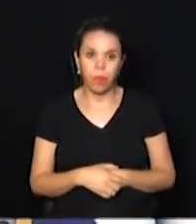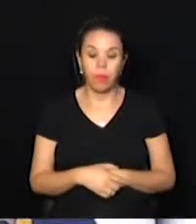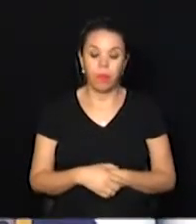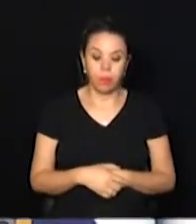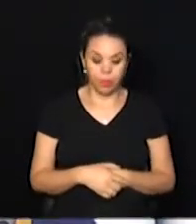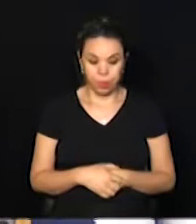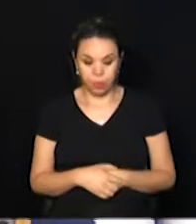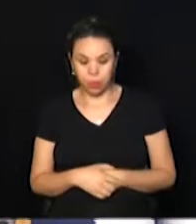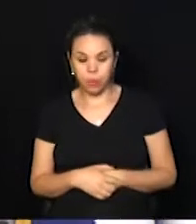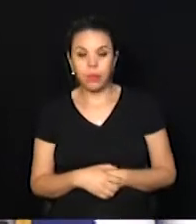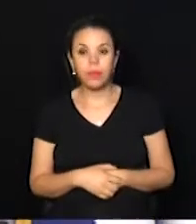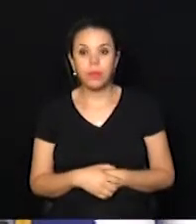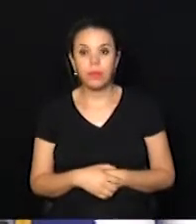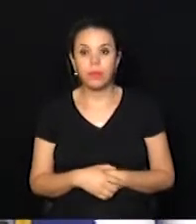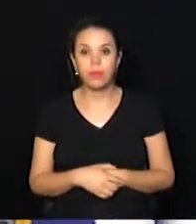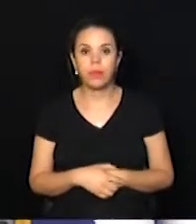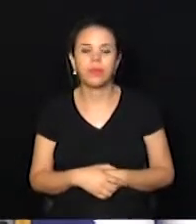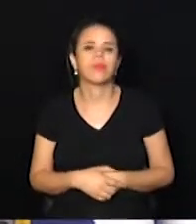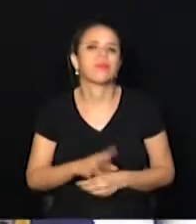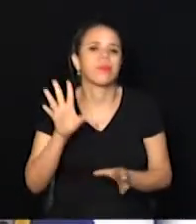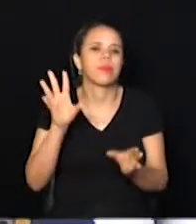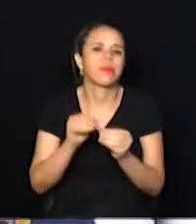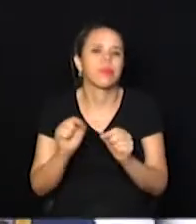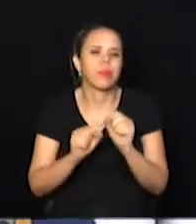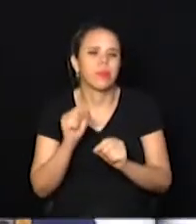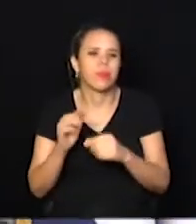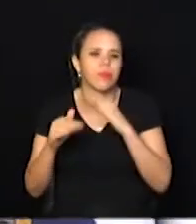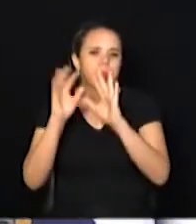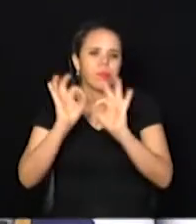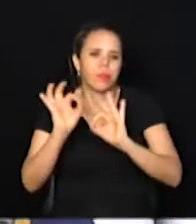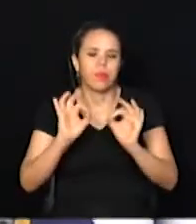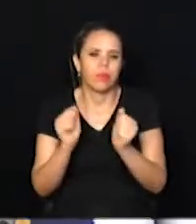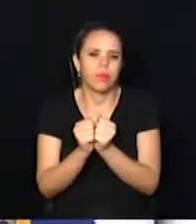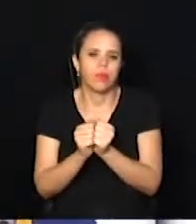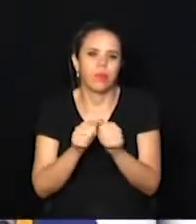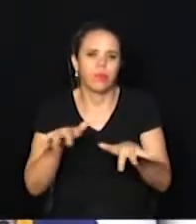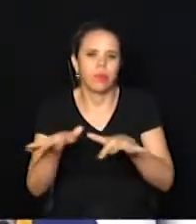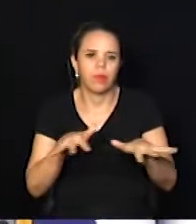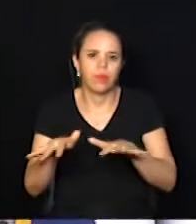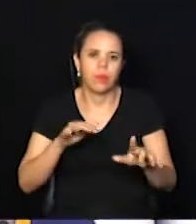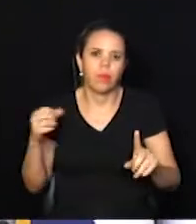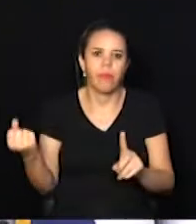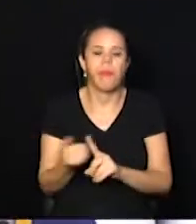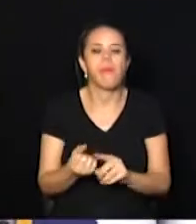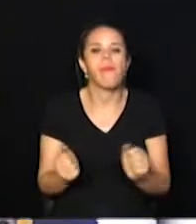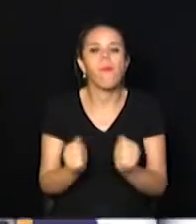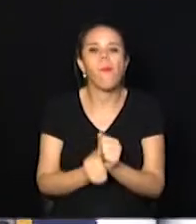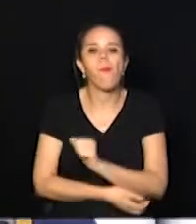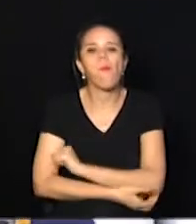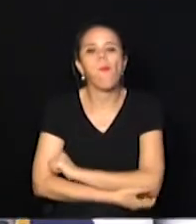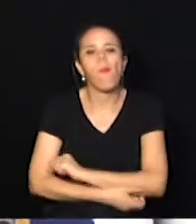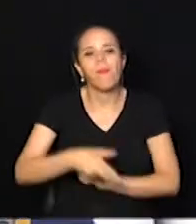E com isso, ele construiu, junto com o movimento social, junto com a